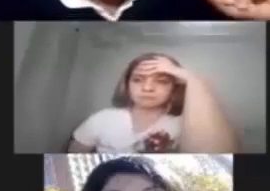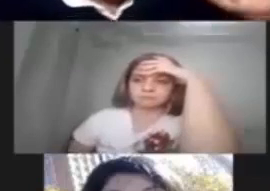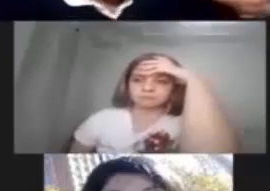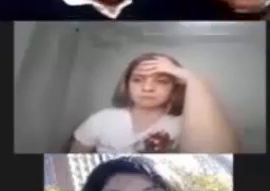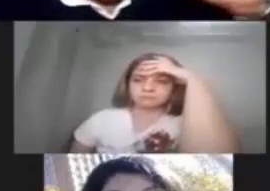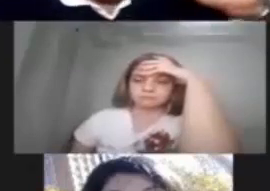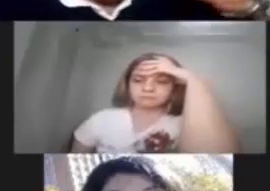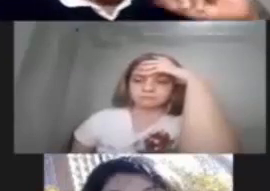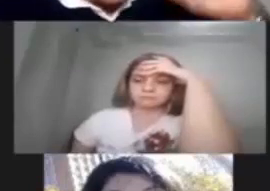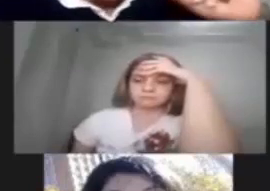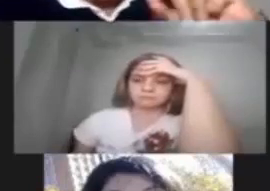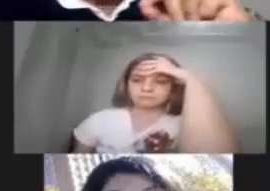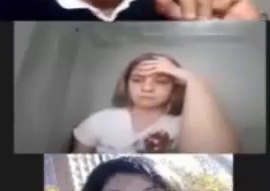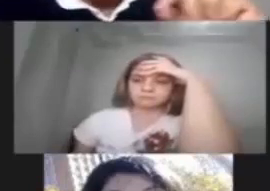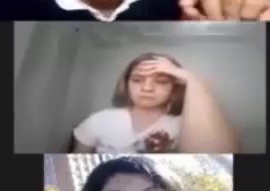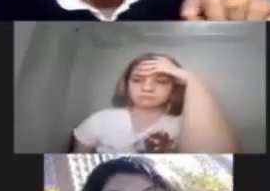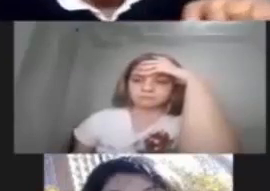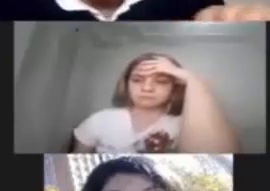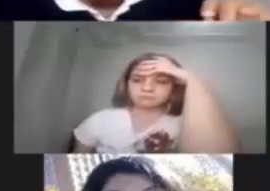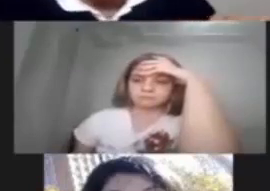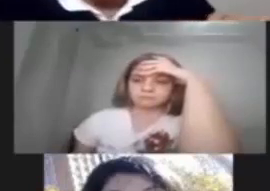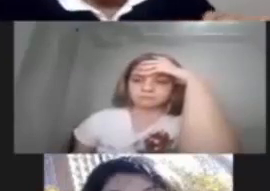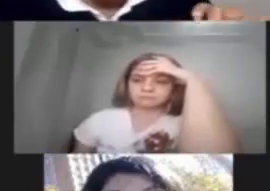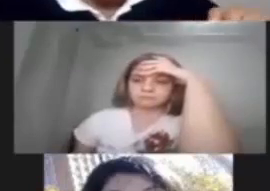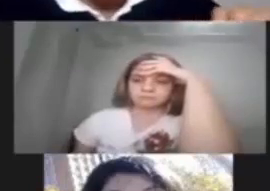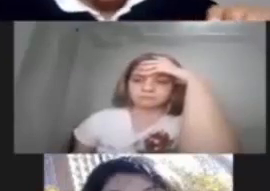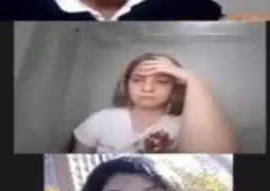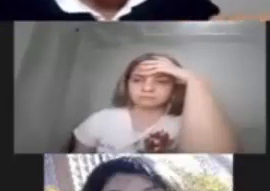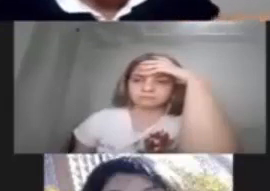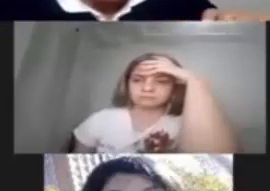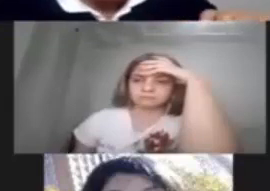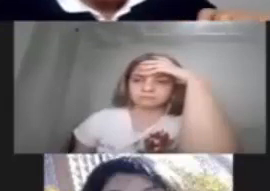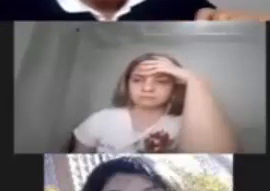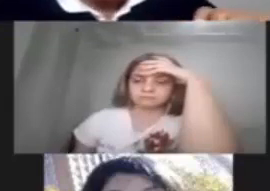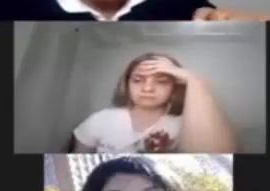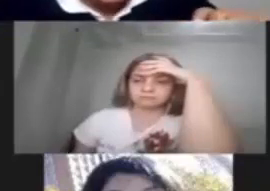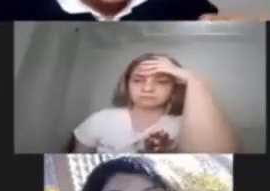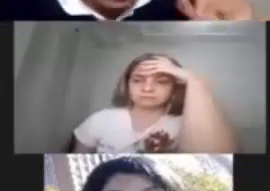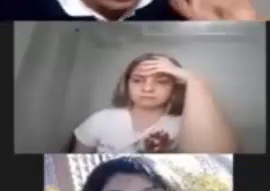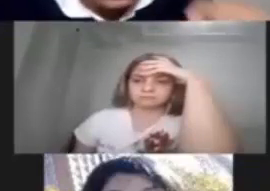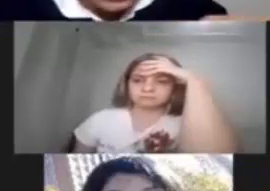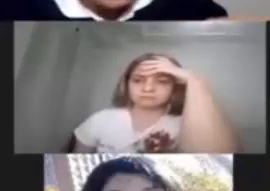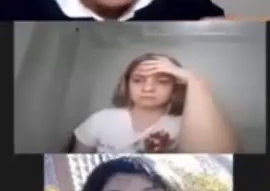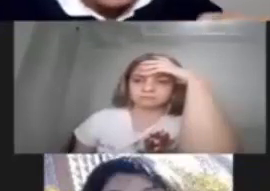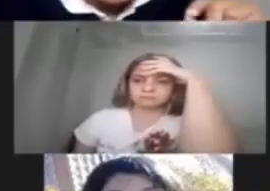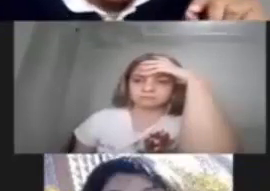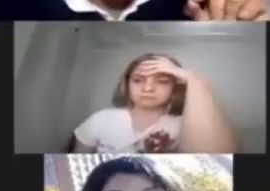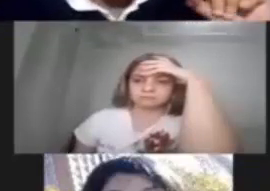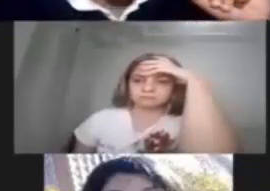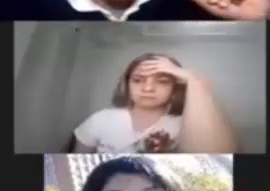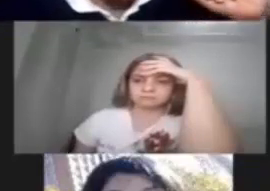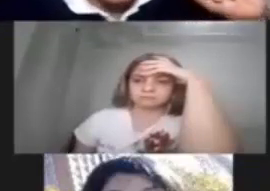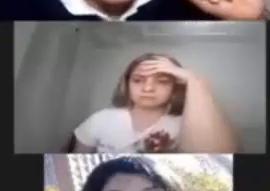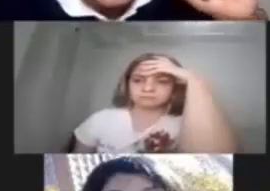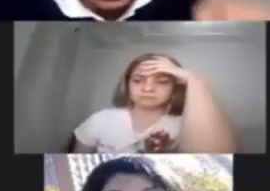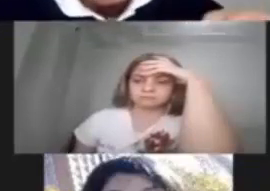e Lucas fala sobre esse terceiro compartimento mostrei esse texto pra vocês Lucas fala já